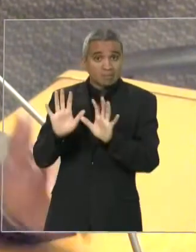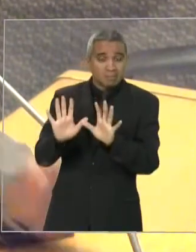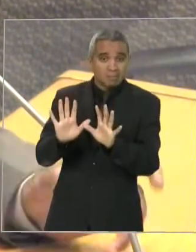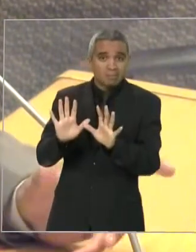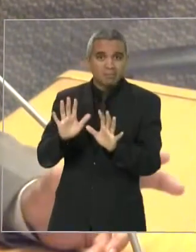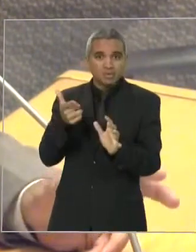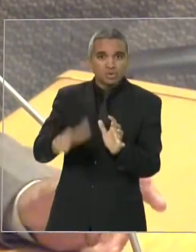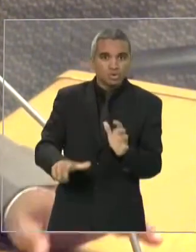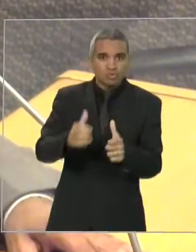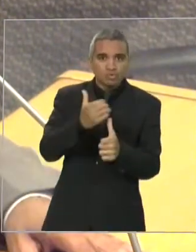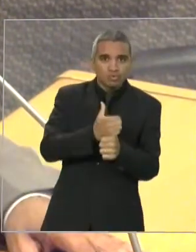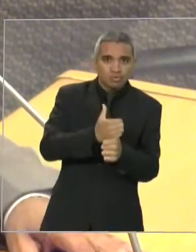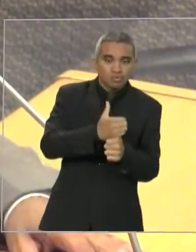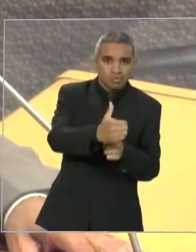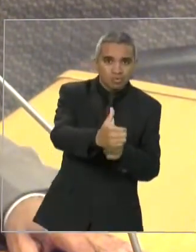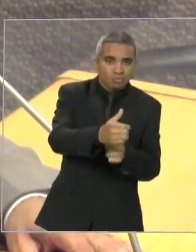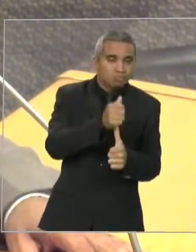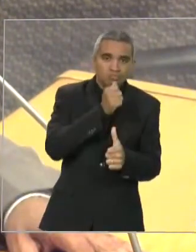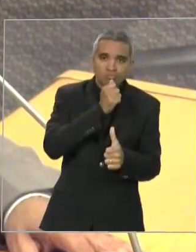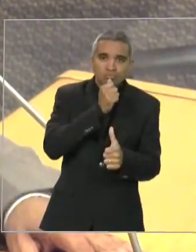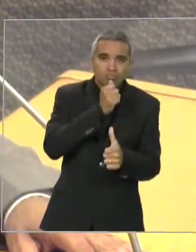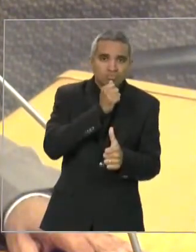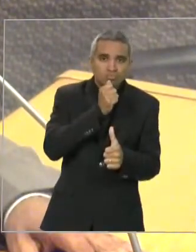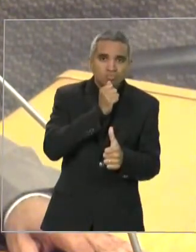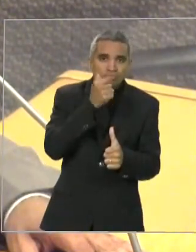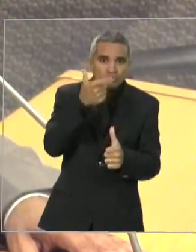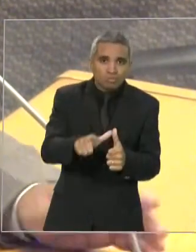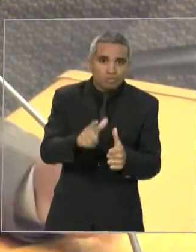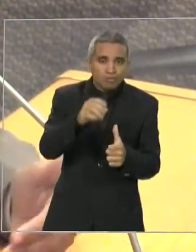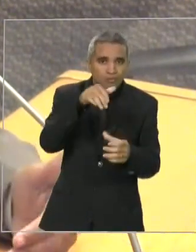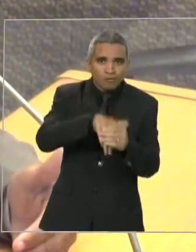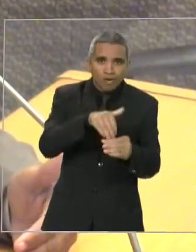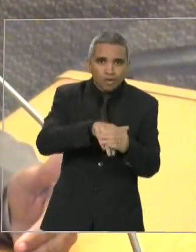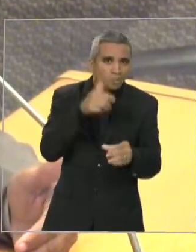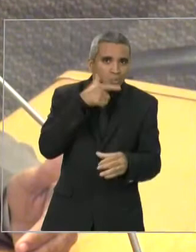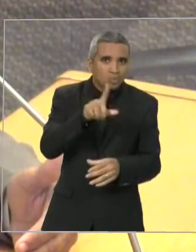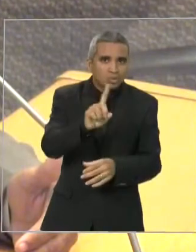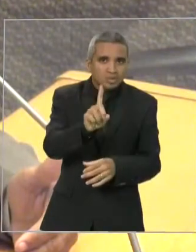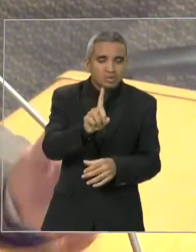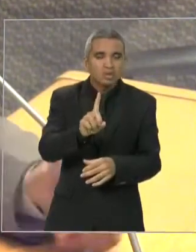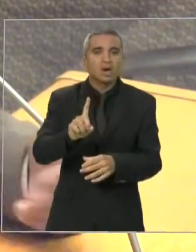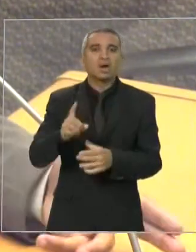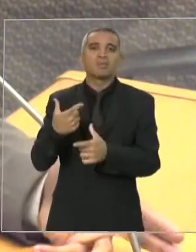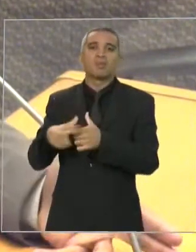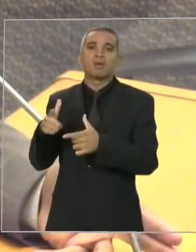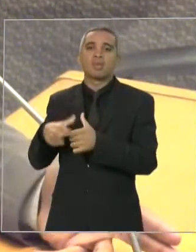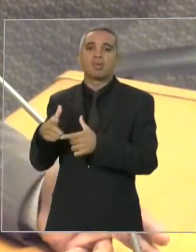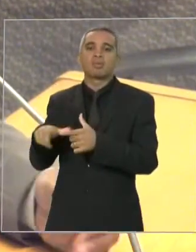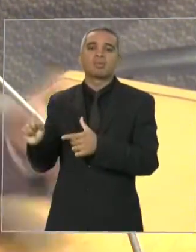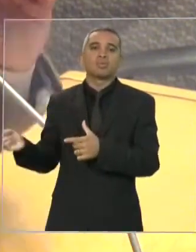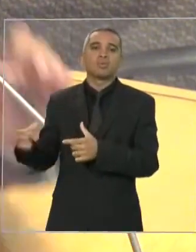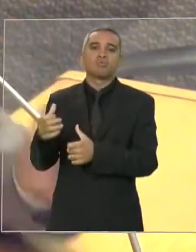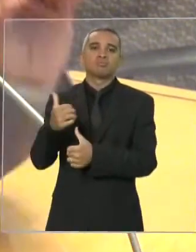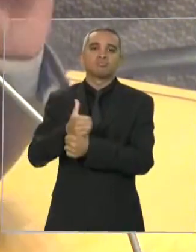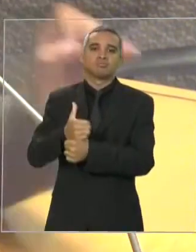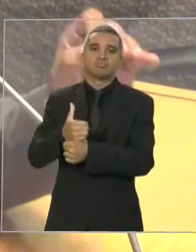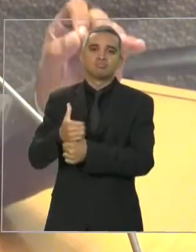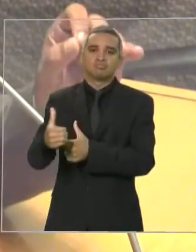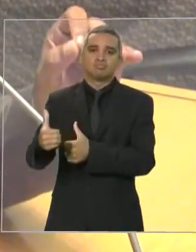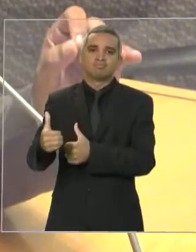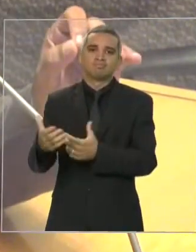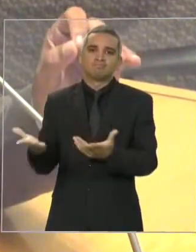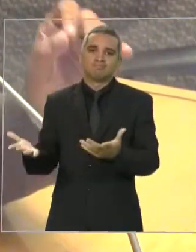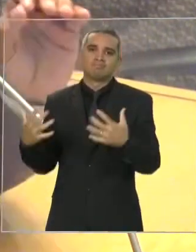o problema ficou na mão do prefeito eleito. Em outros casos, ele foi para a eleição e, da mesma